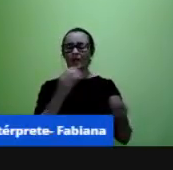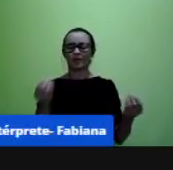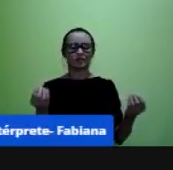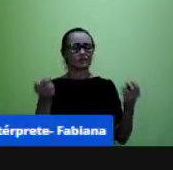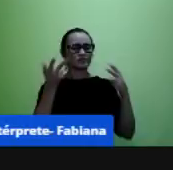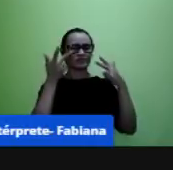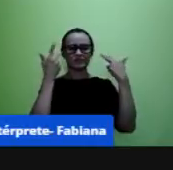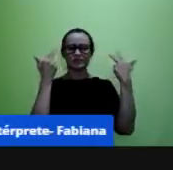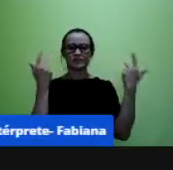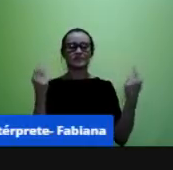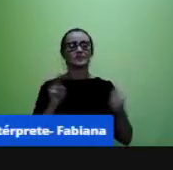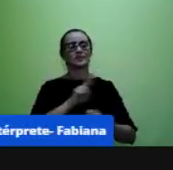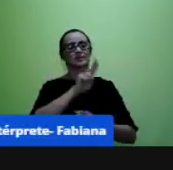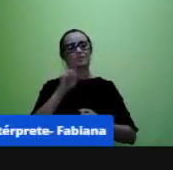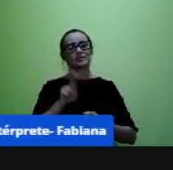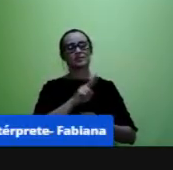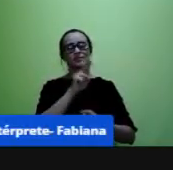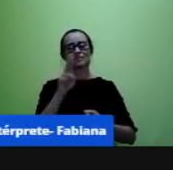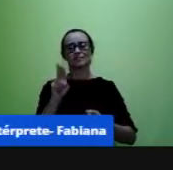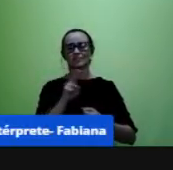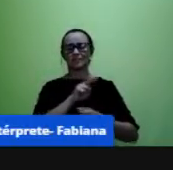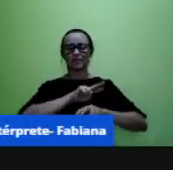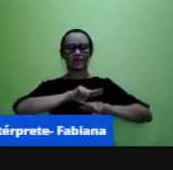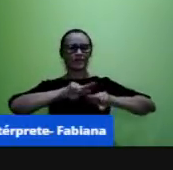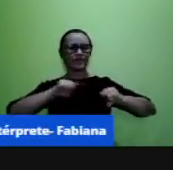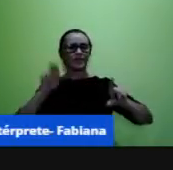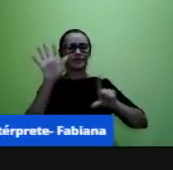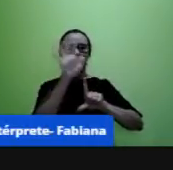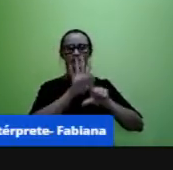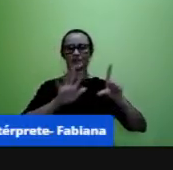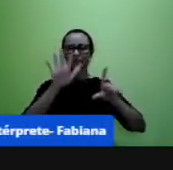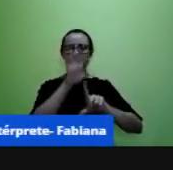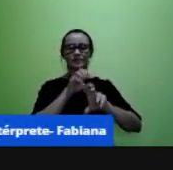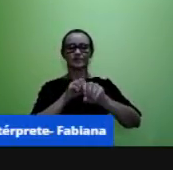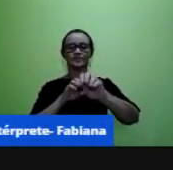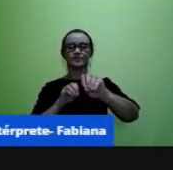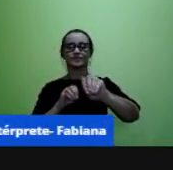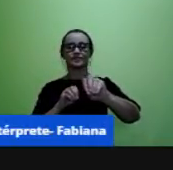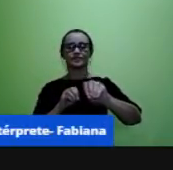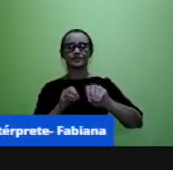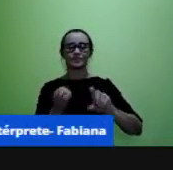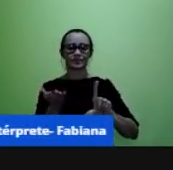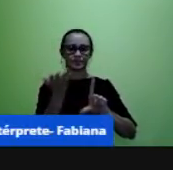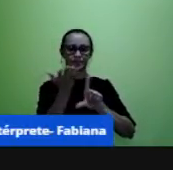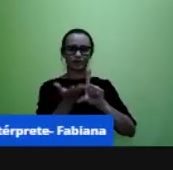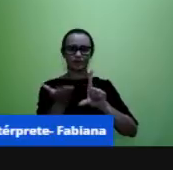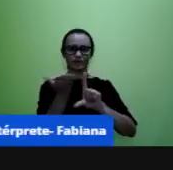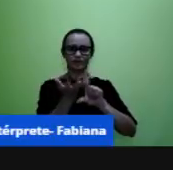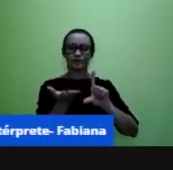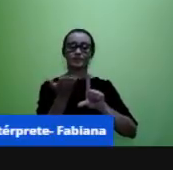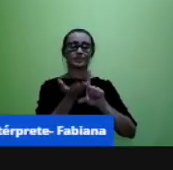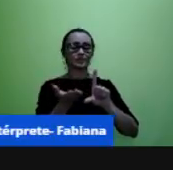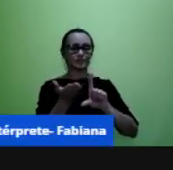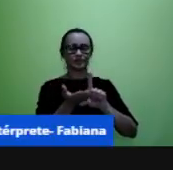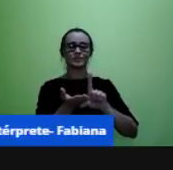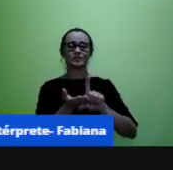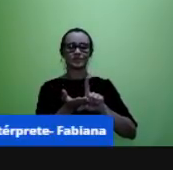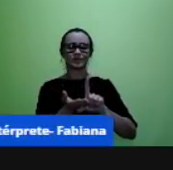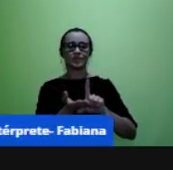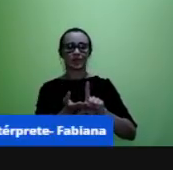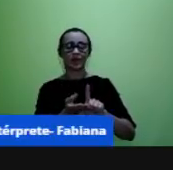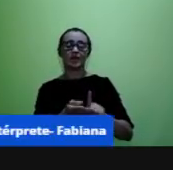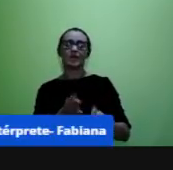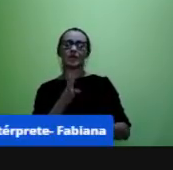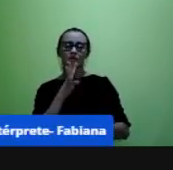outras plataformas educativas. Eu utilizei o Google Sala de Aula, pois eu já